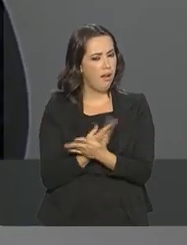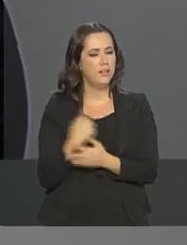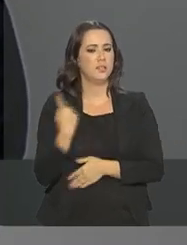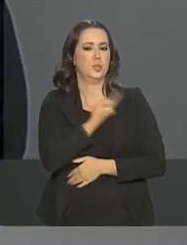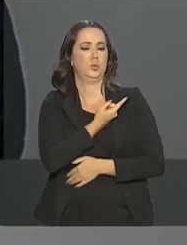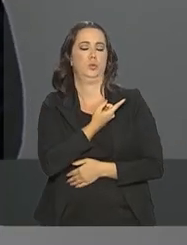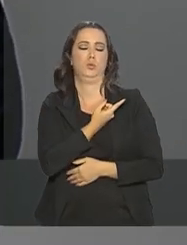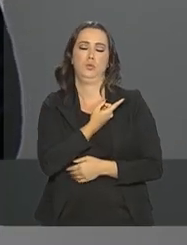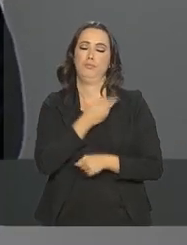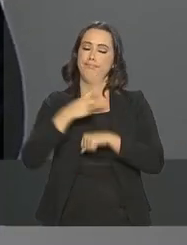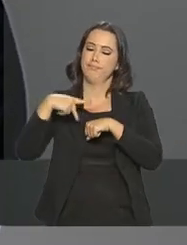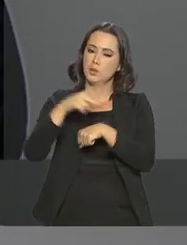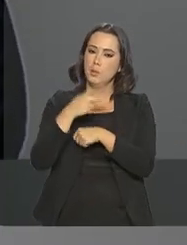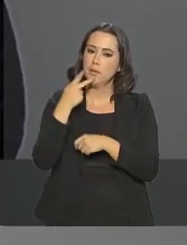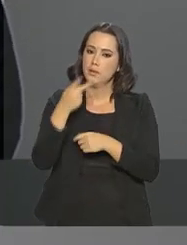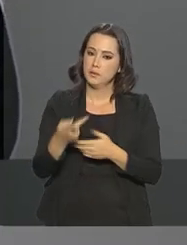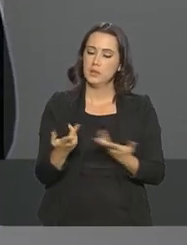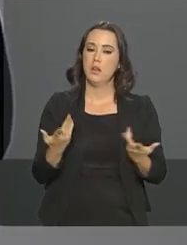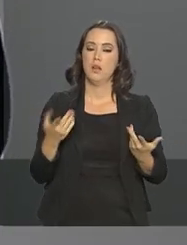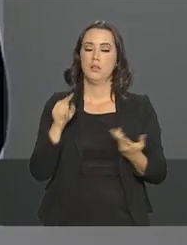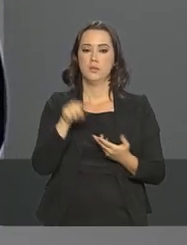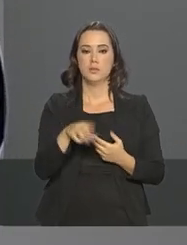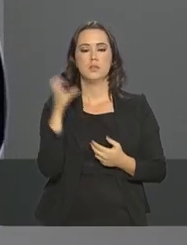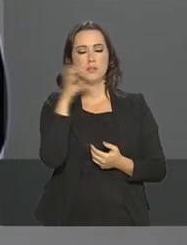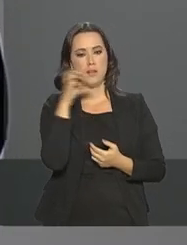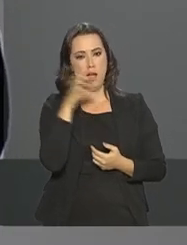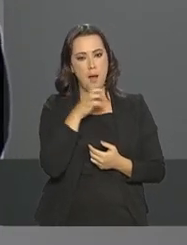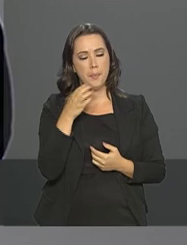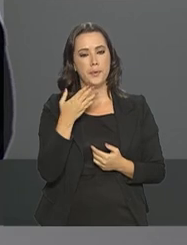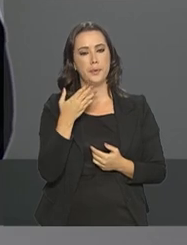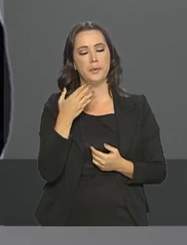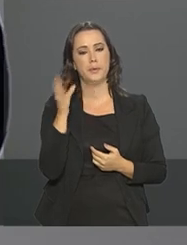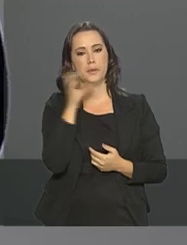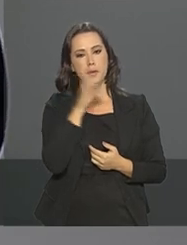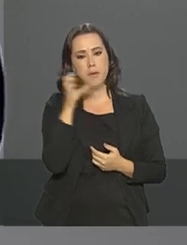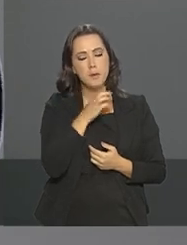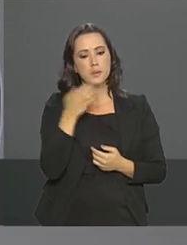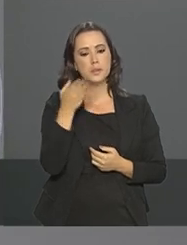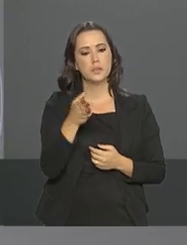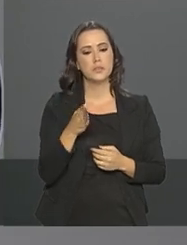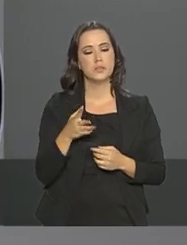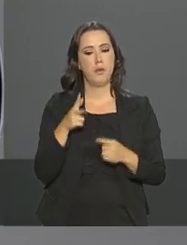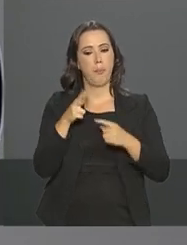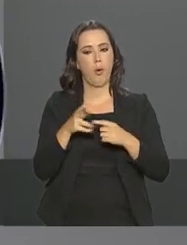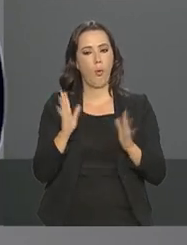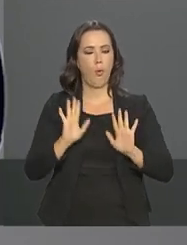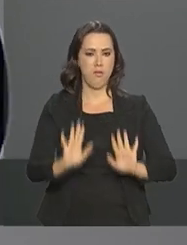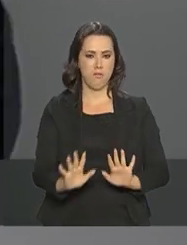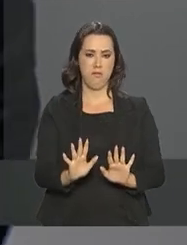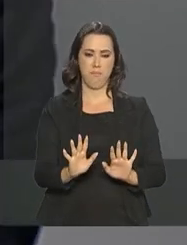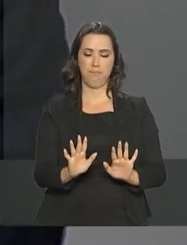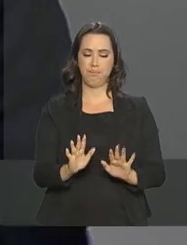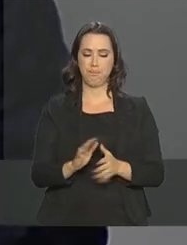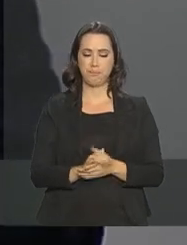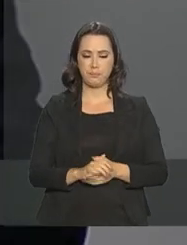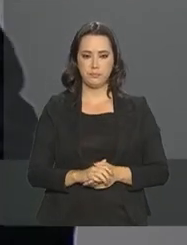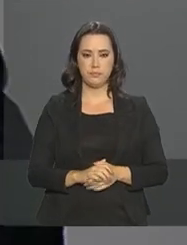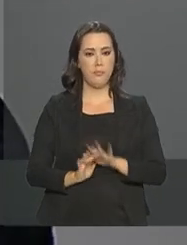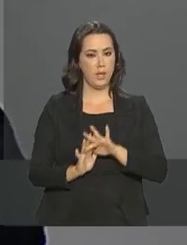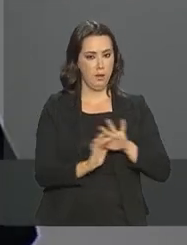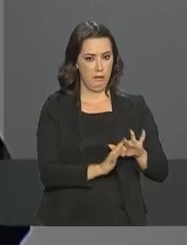tomo a liberdade de fazer este prevê estímulo neste brevíssimo corte mas quero dizer também